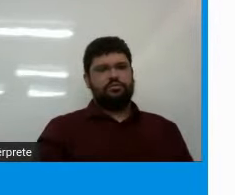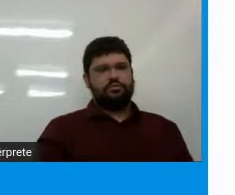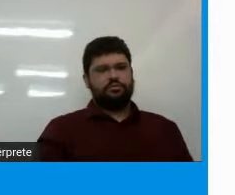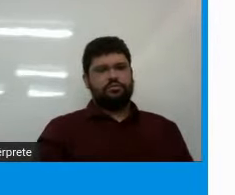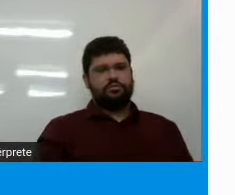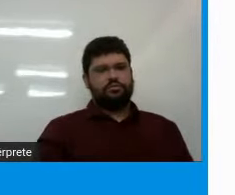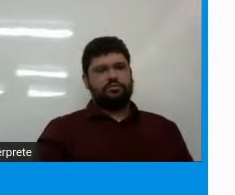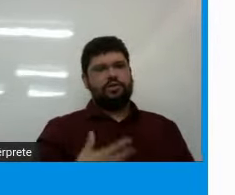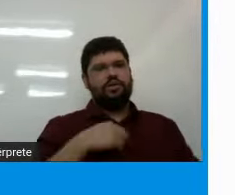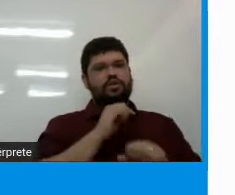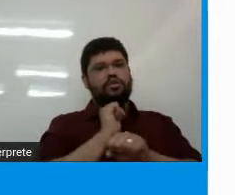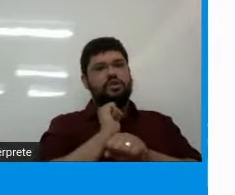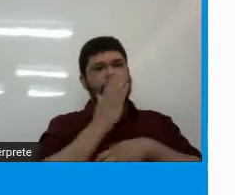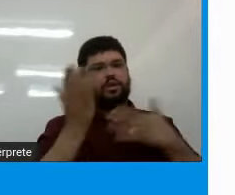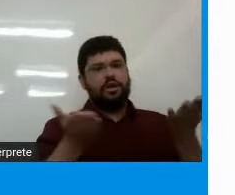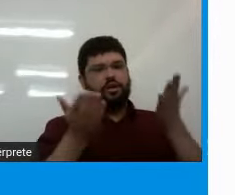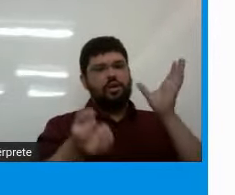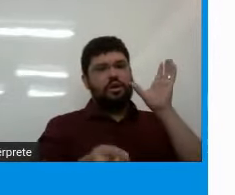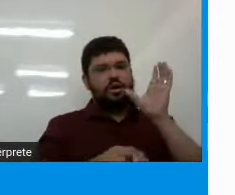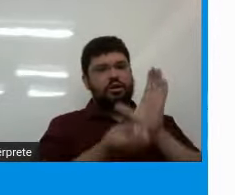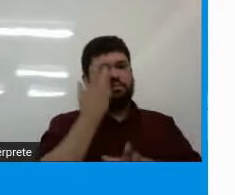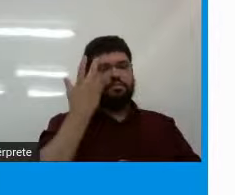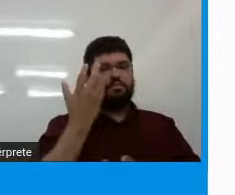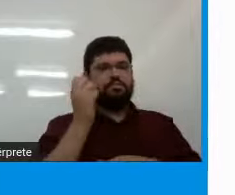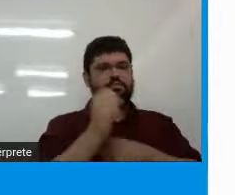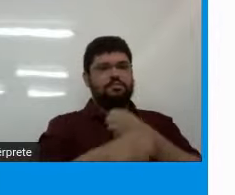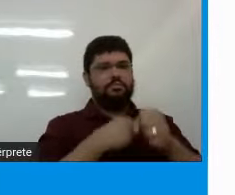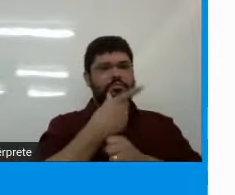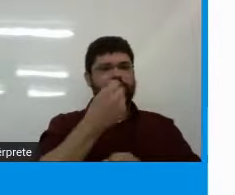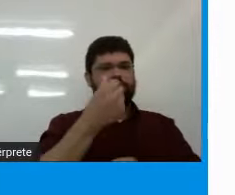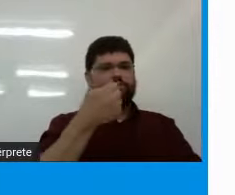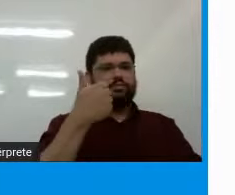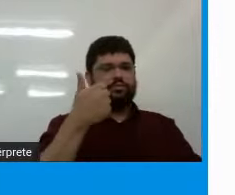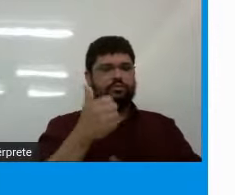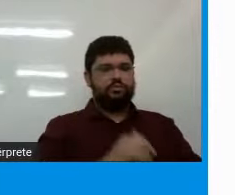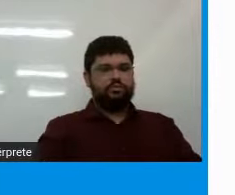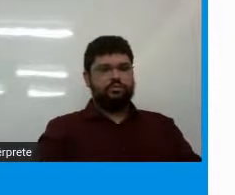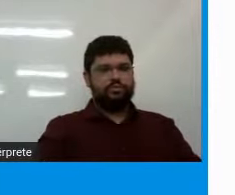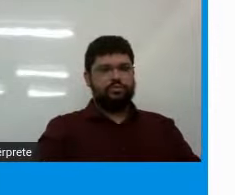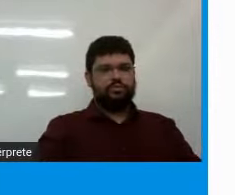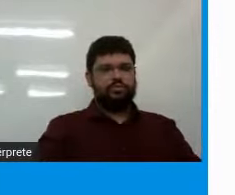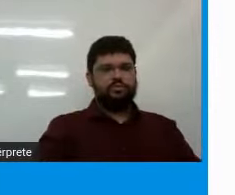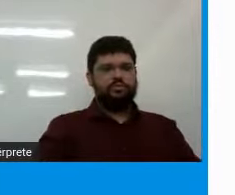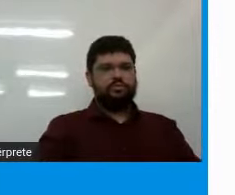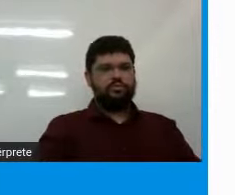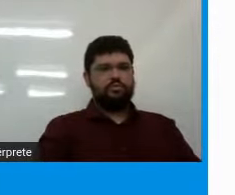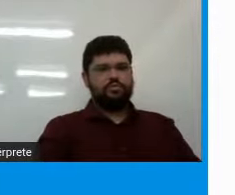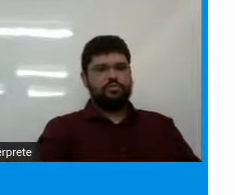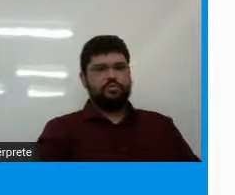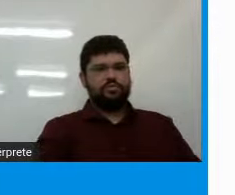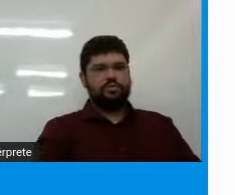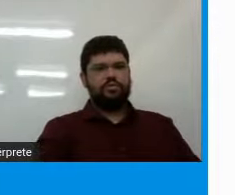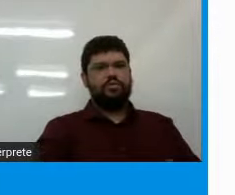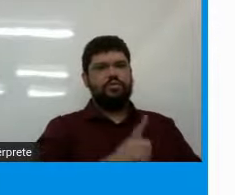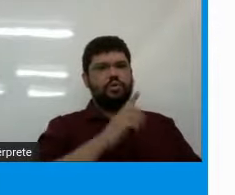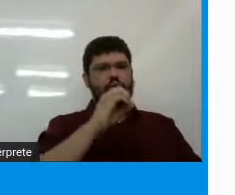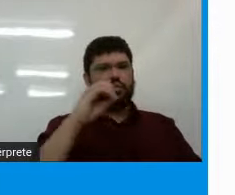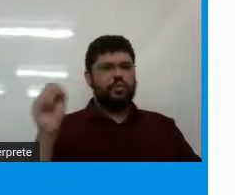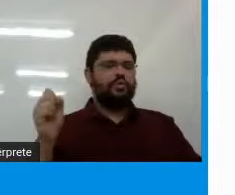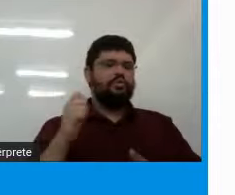ainda no ano de 2021, na plataforma G Suite. Então, é uma